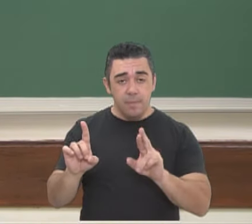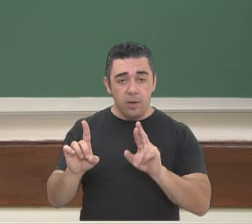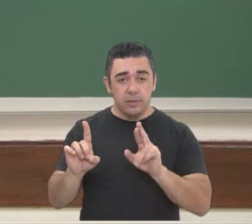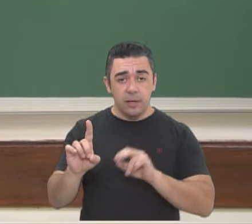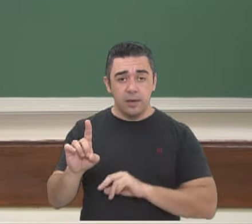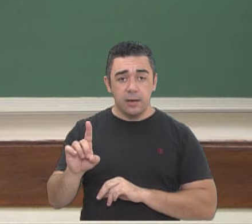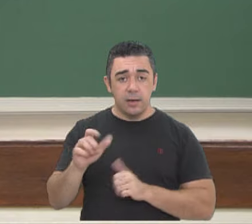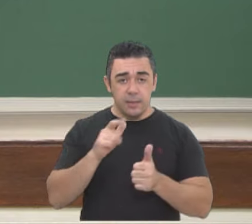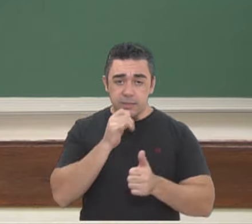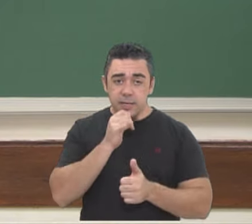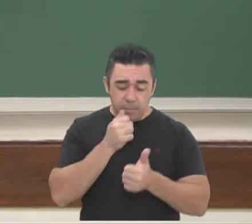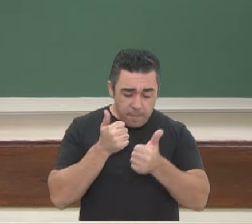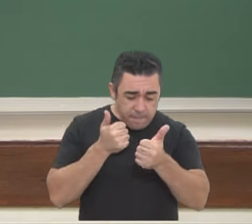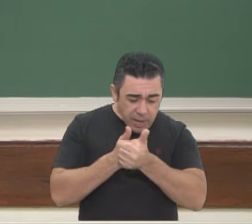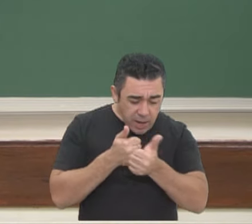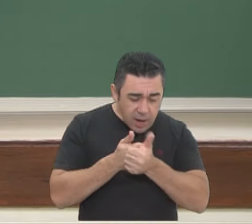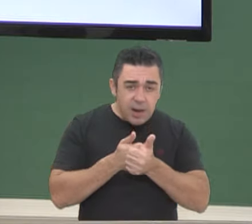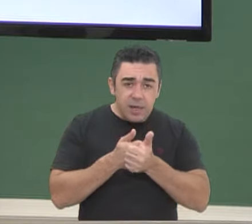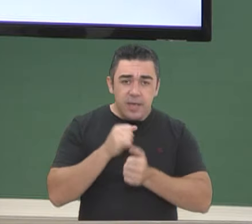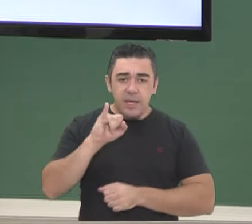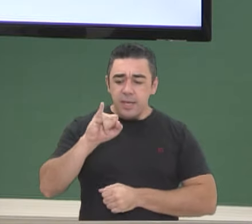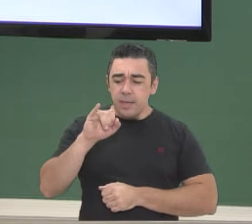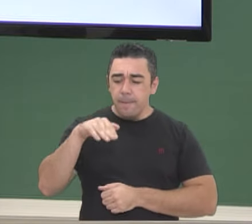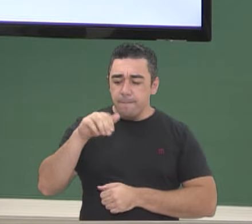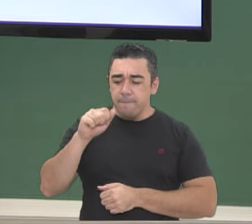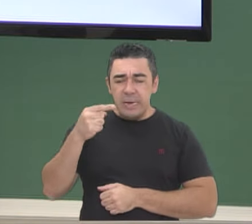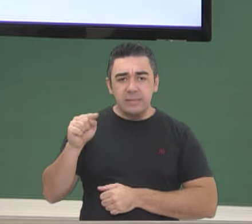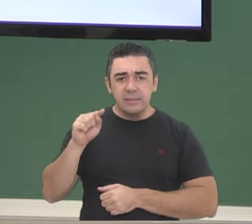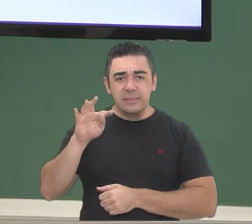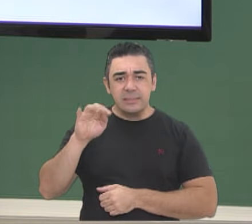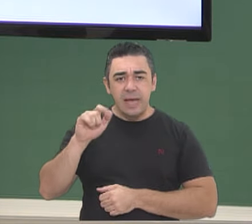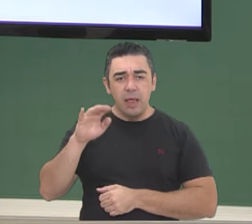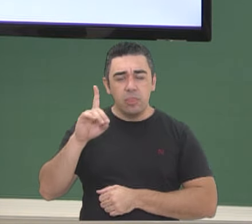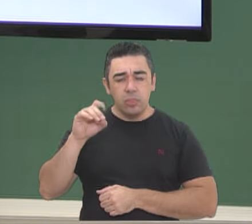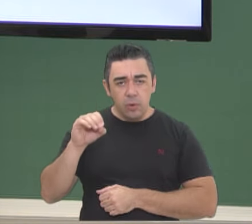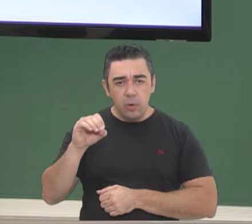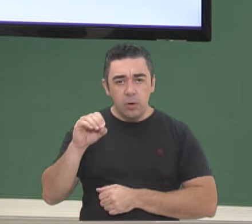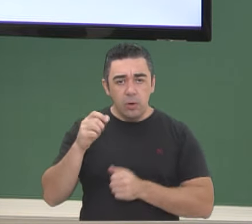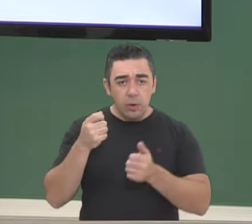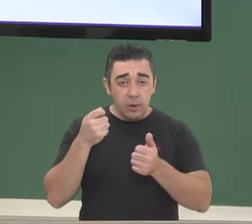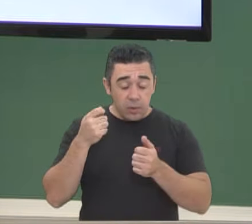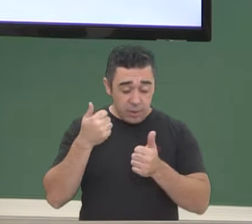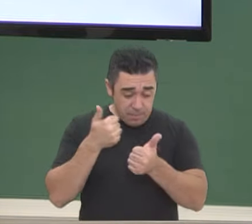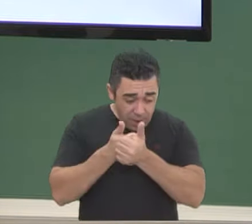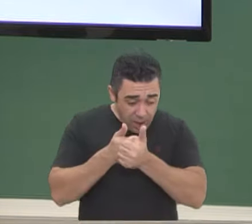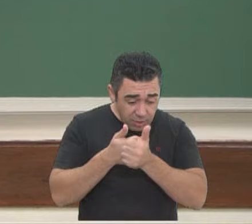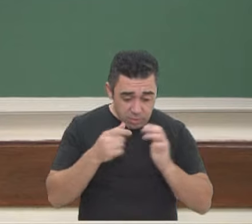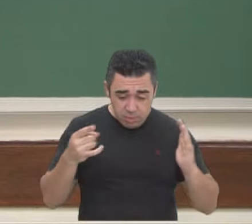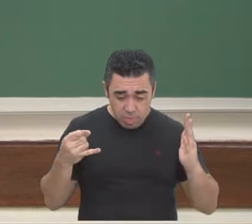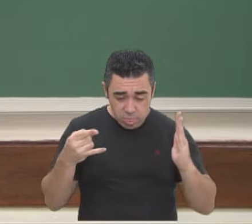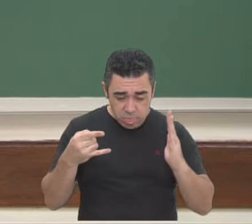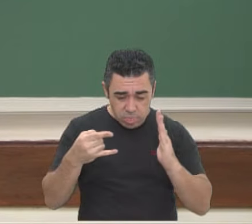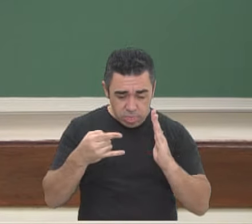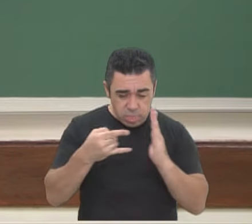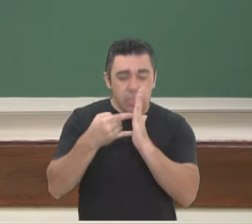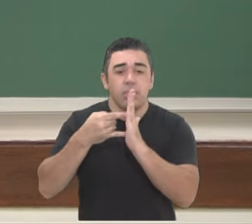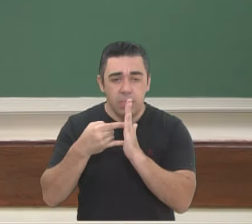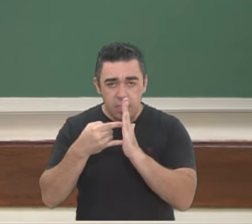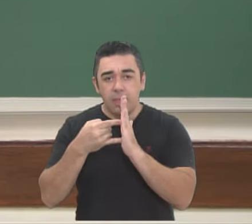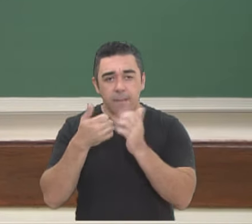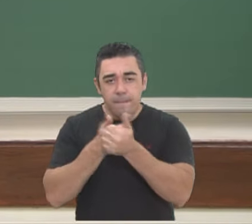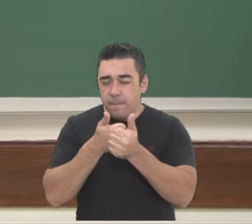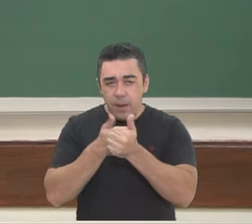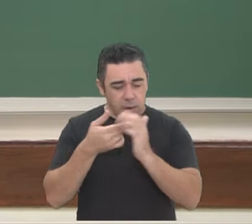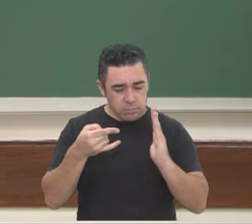pela e esse parafuso ele precisa ser imantado pela aproximação do ima então aproximou o ímã